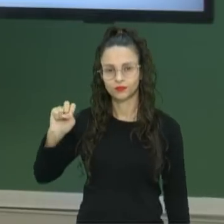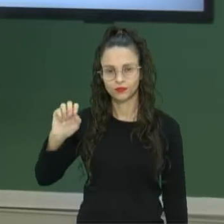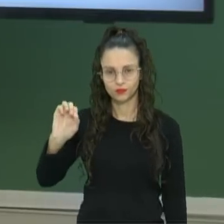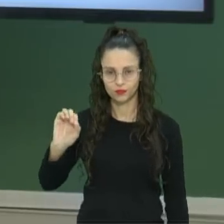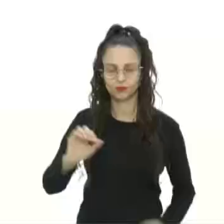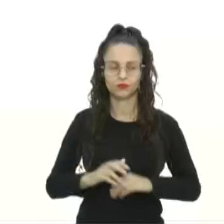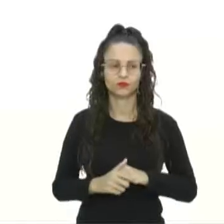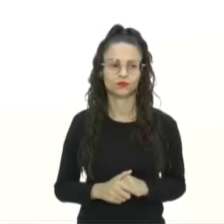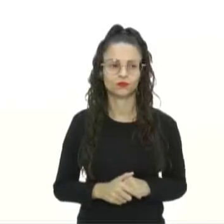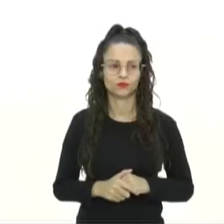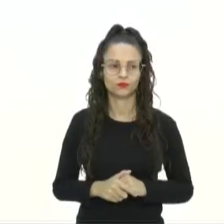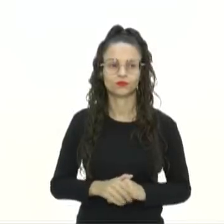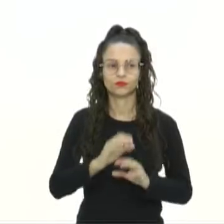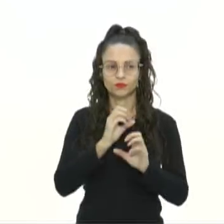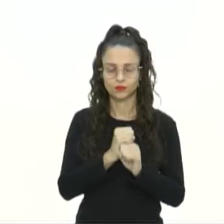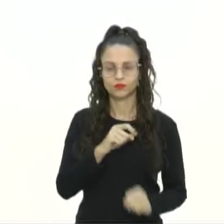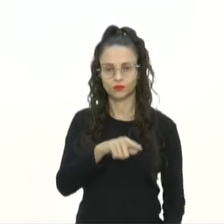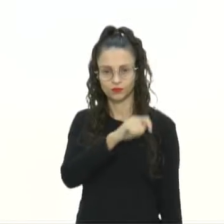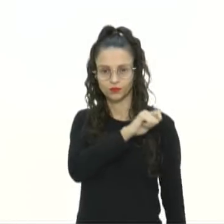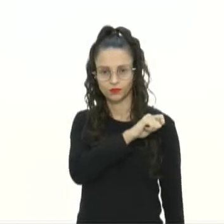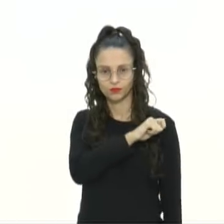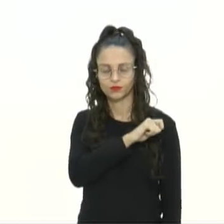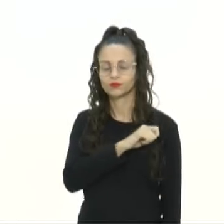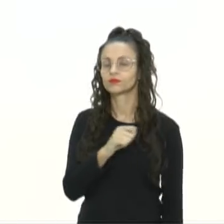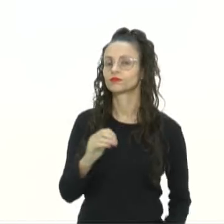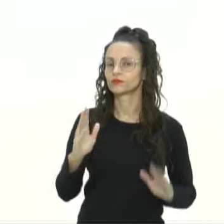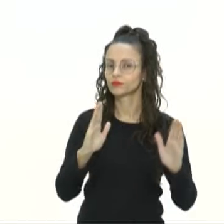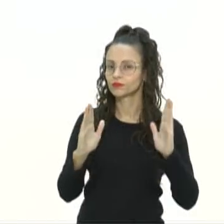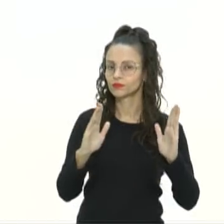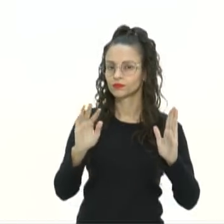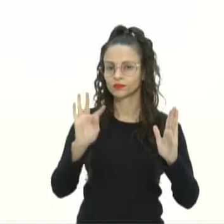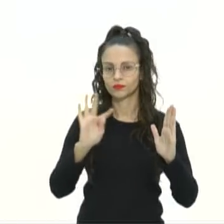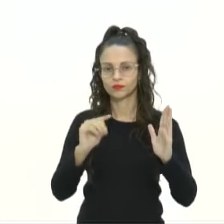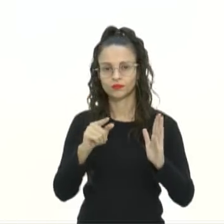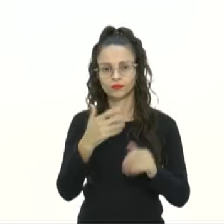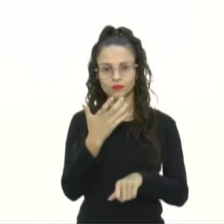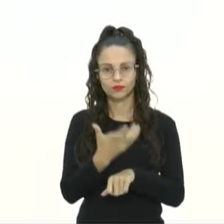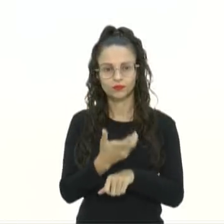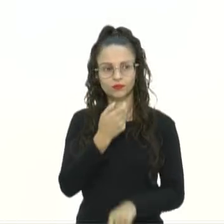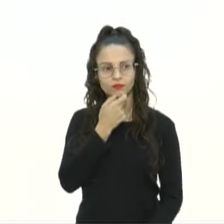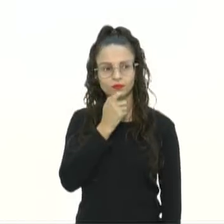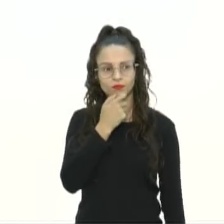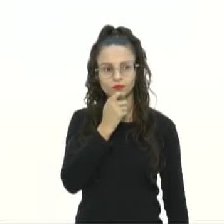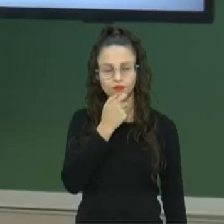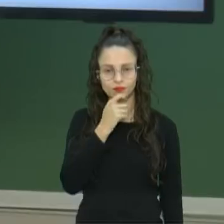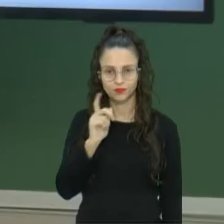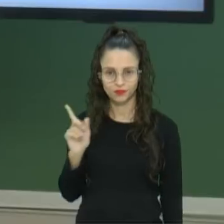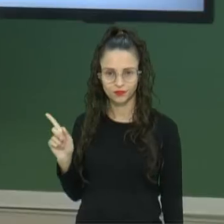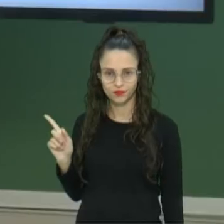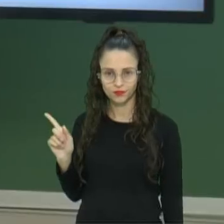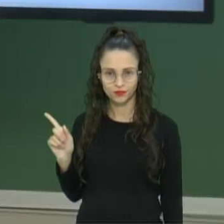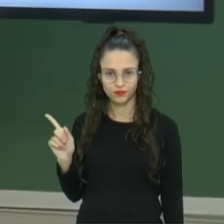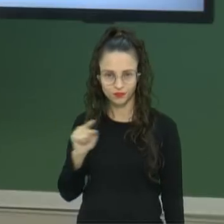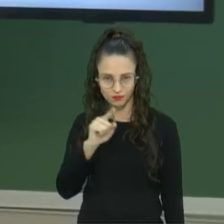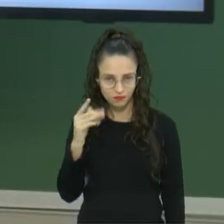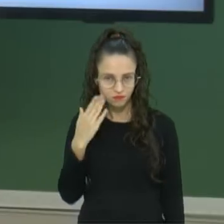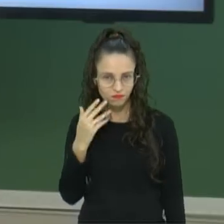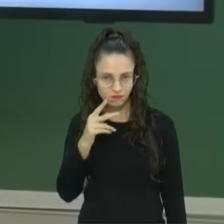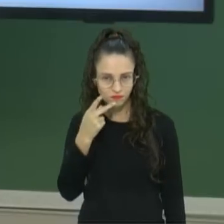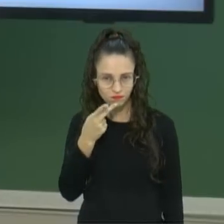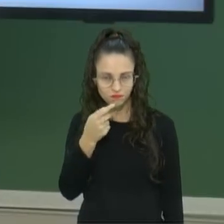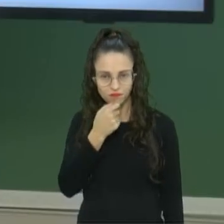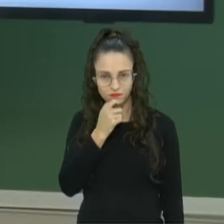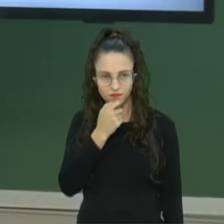lá. As notas de um aluno durante um trimestre em inglês. In English? Do you speak English?